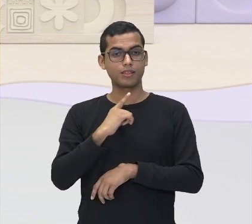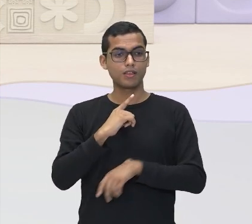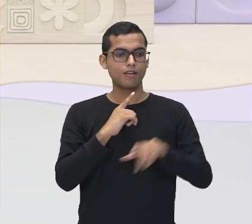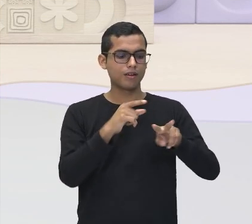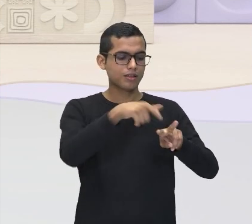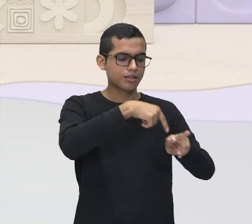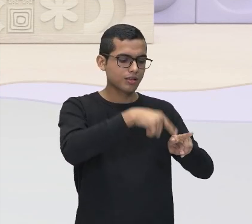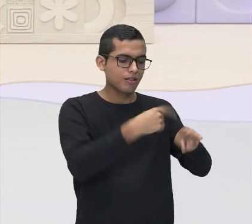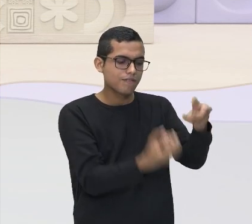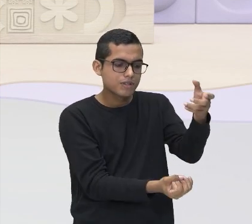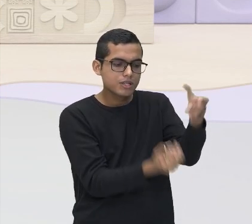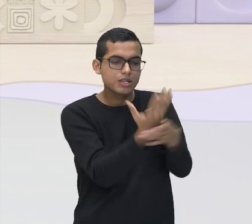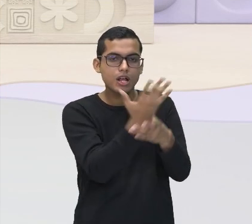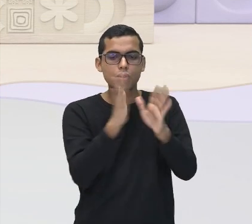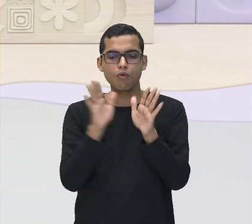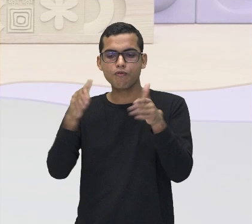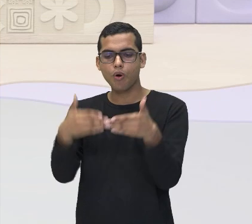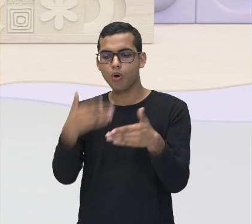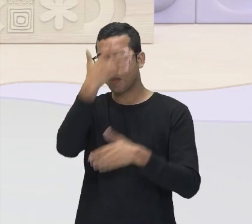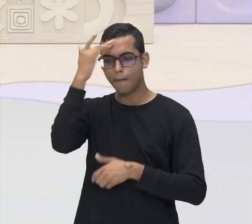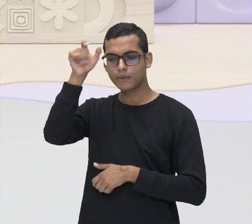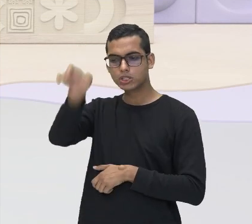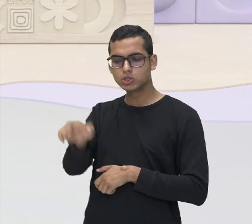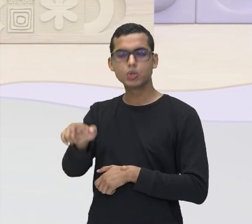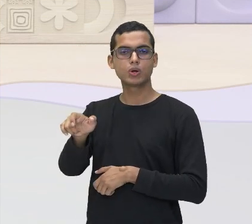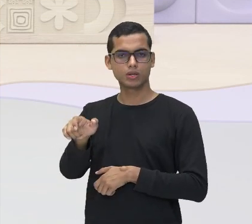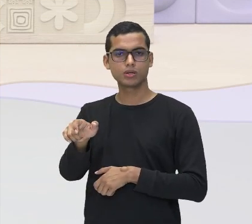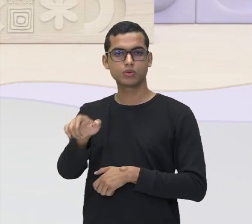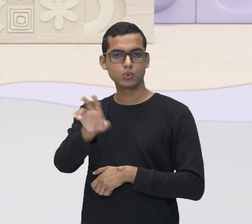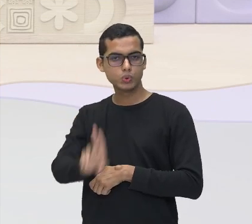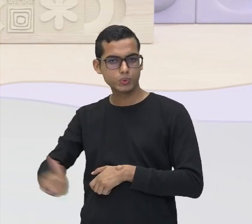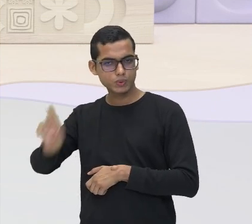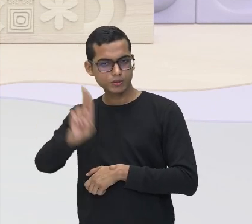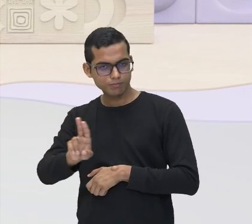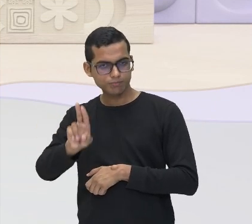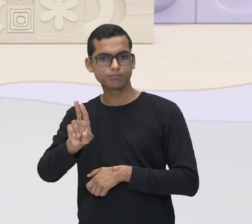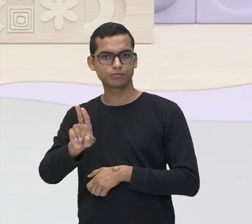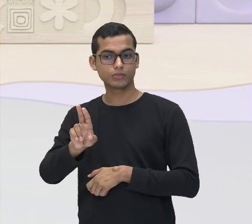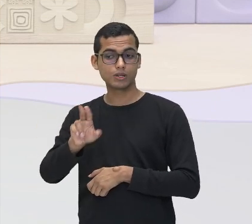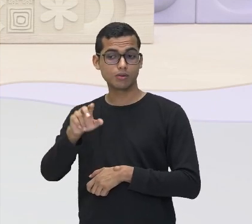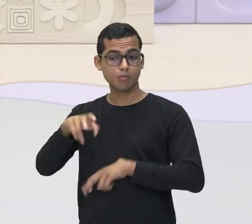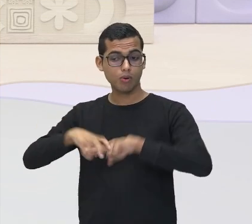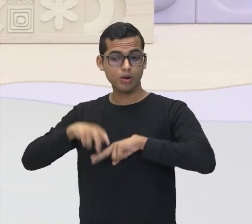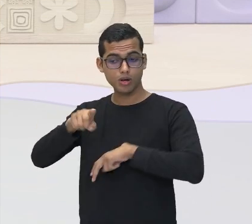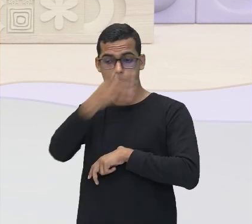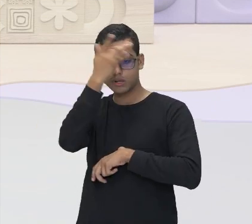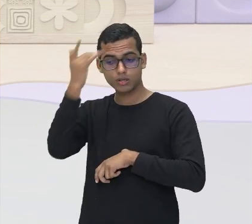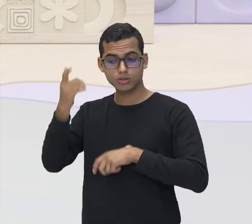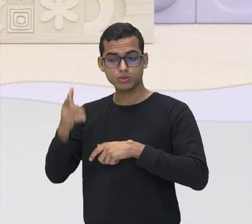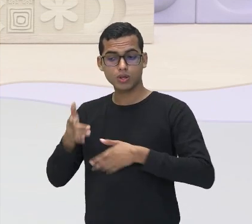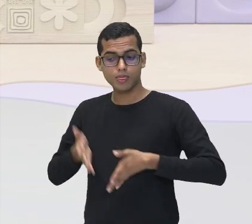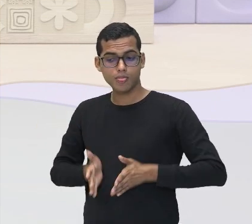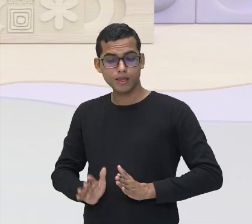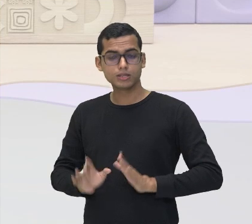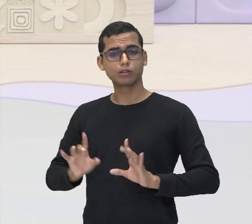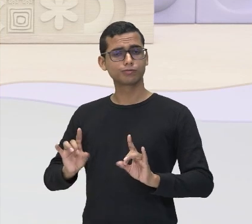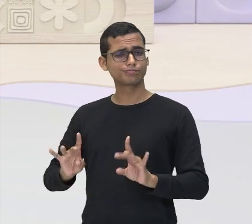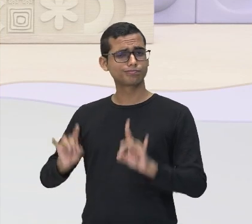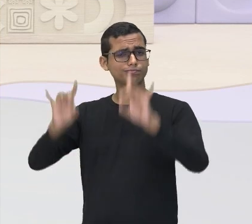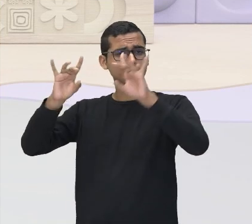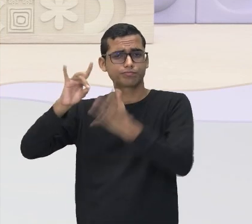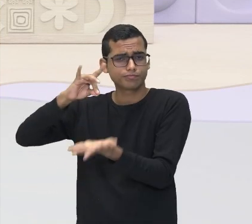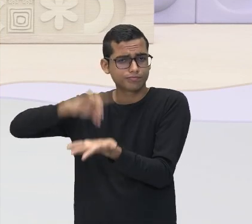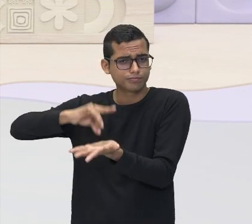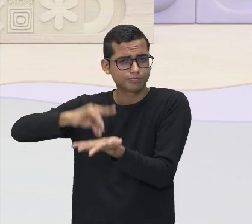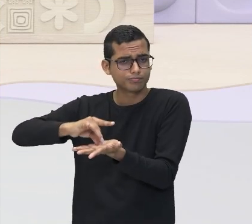irrepetível. Cada um de nós temos esse terreno da existência como algo que nos une essa